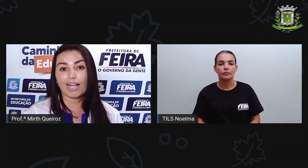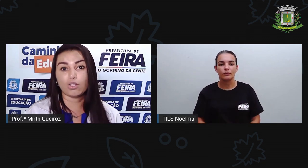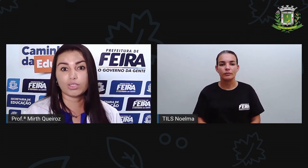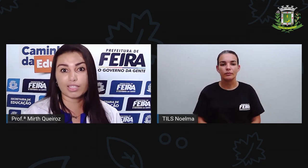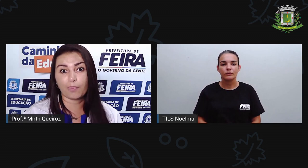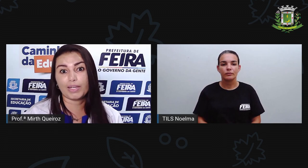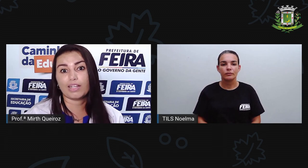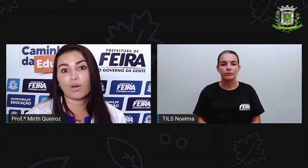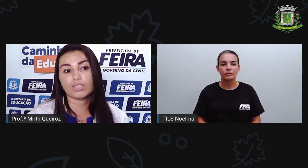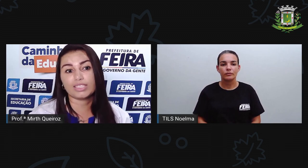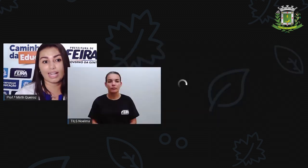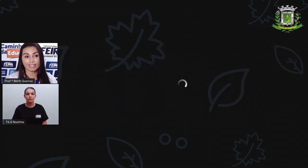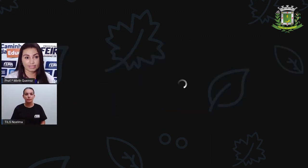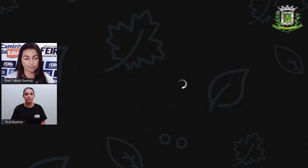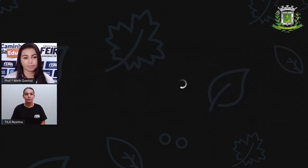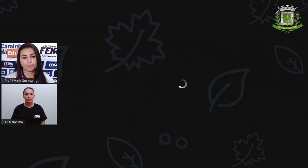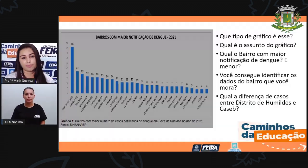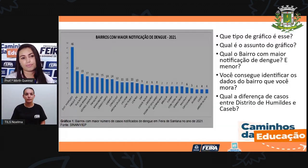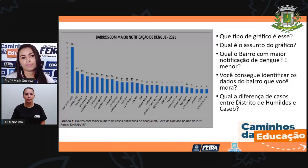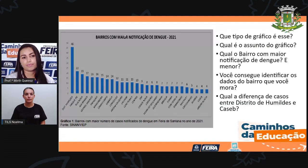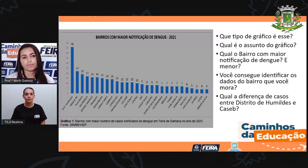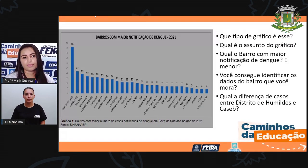A lousa não, perdão. Olha os slides.